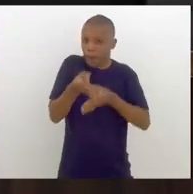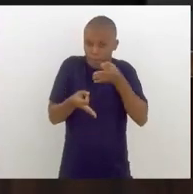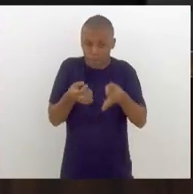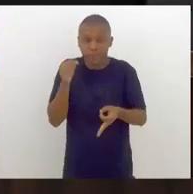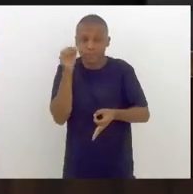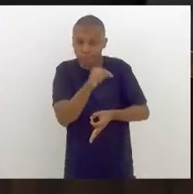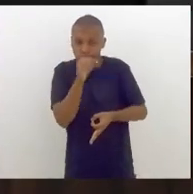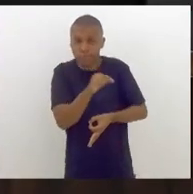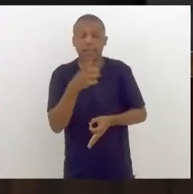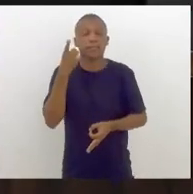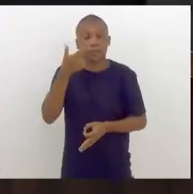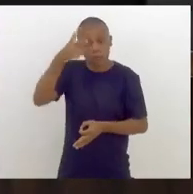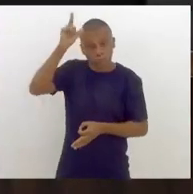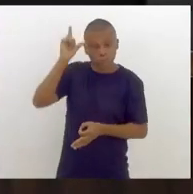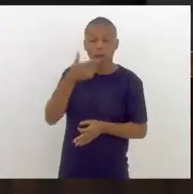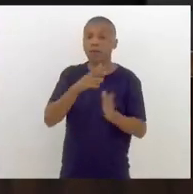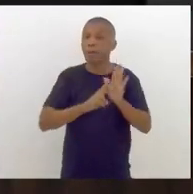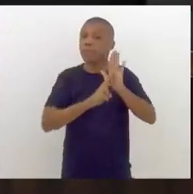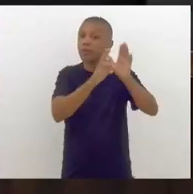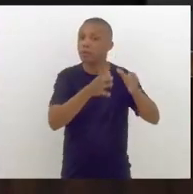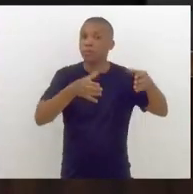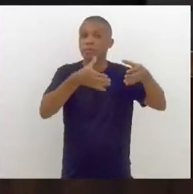Luiz Paulo